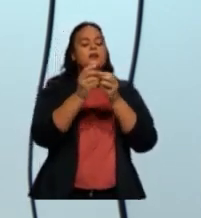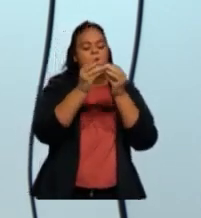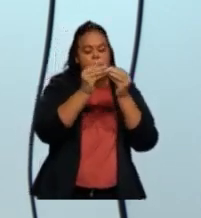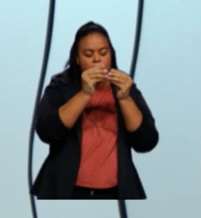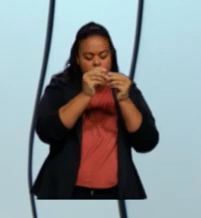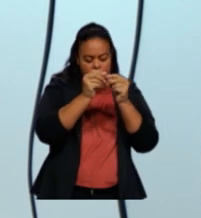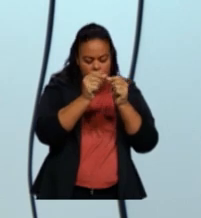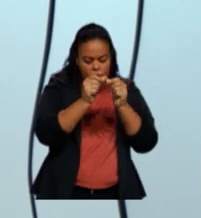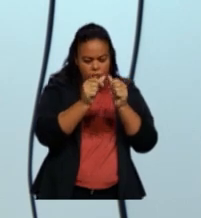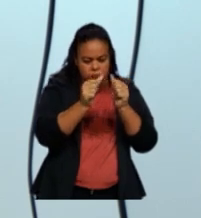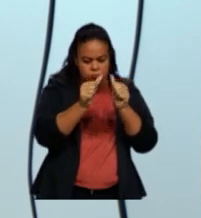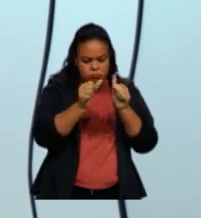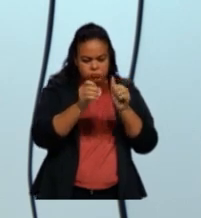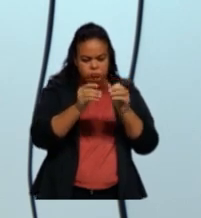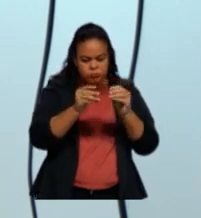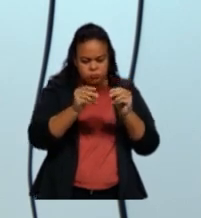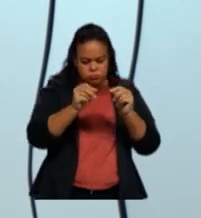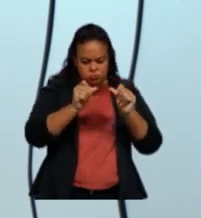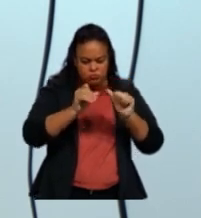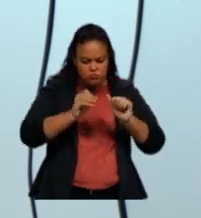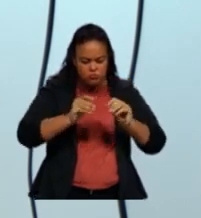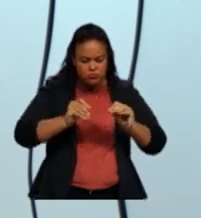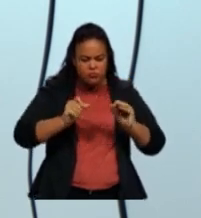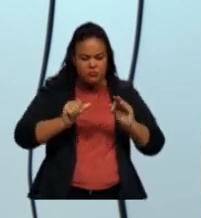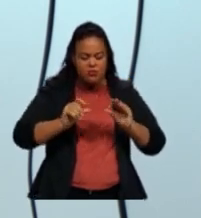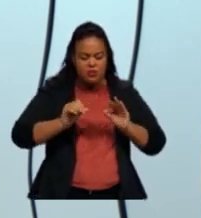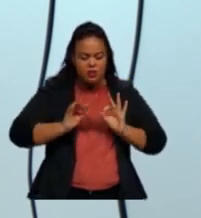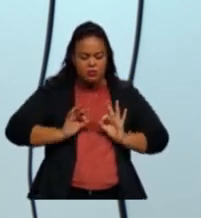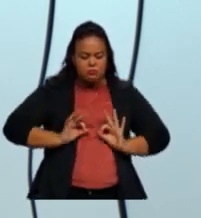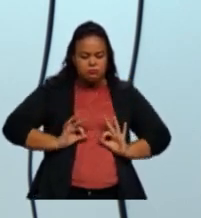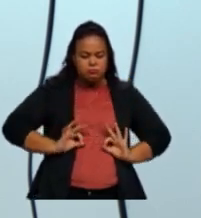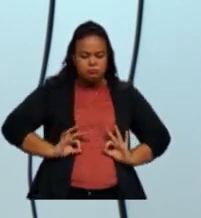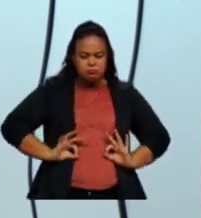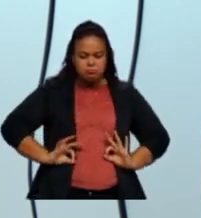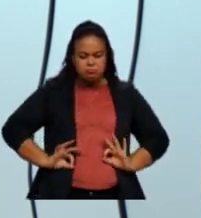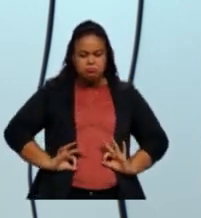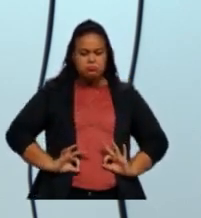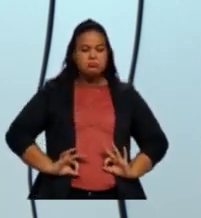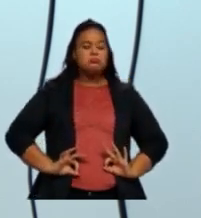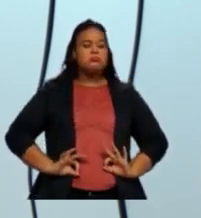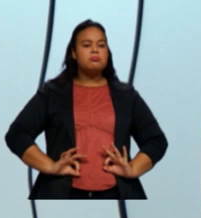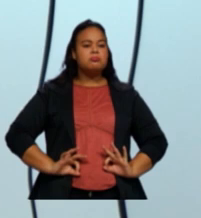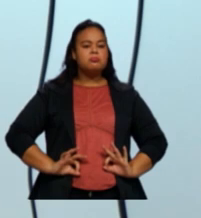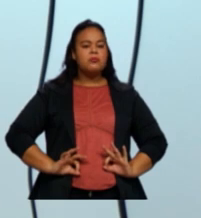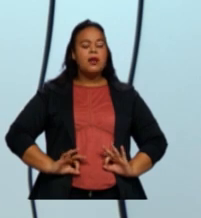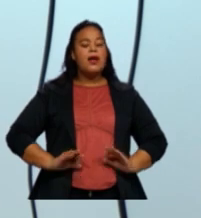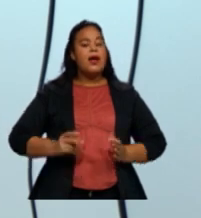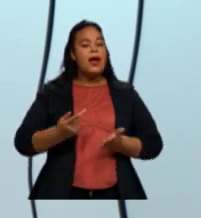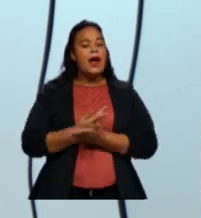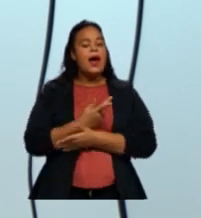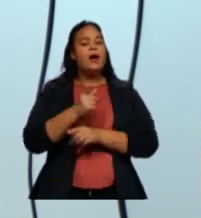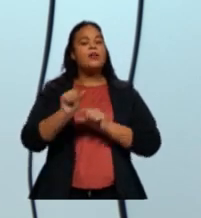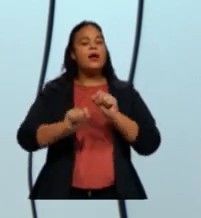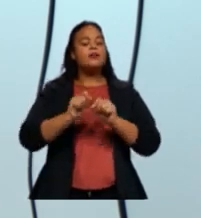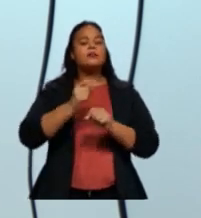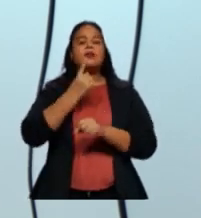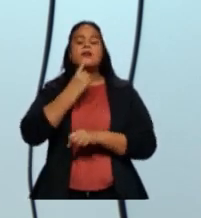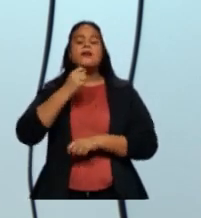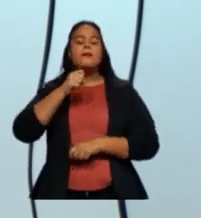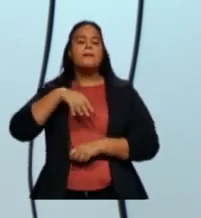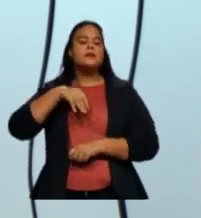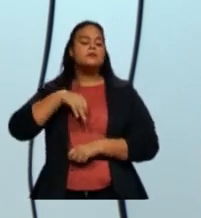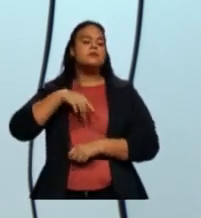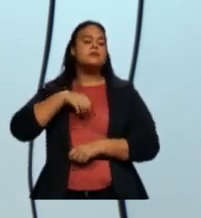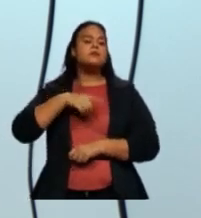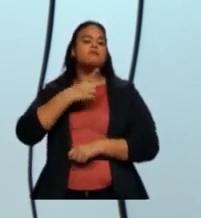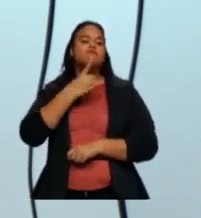sanguíneos, que vai sair pelo canal vaginal na forma de menstruação. Então, menstruação é um sangue que sai